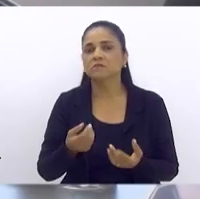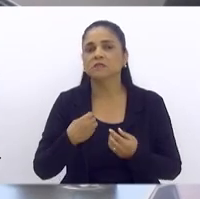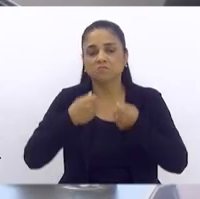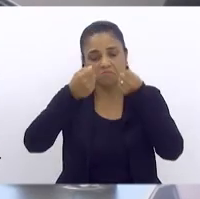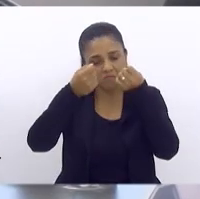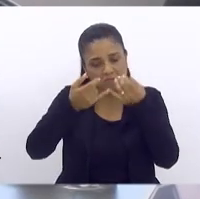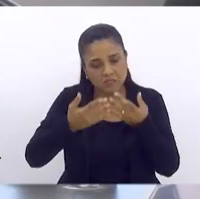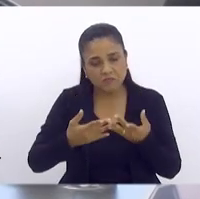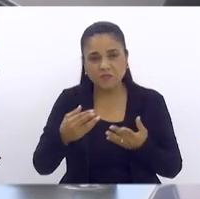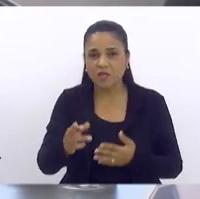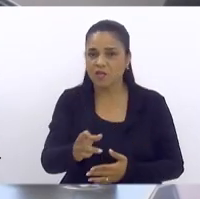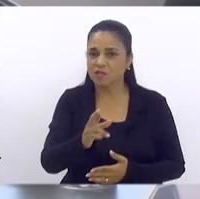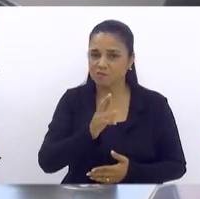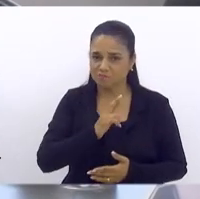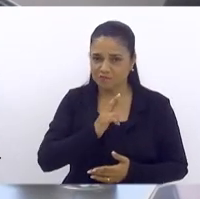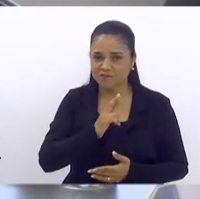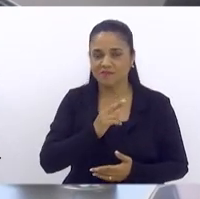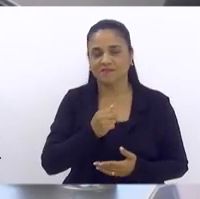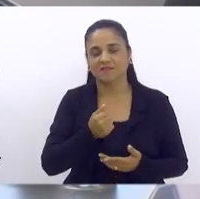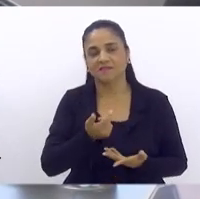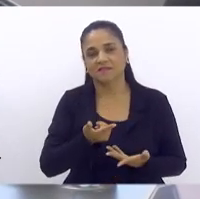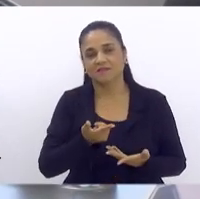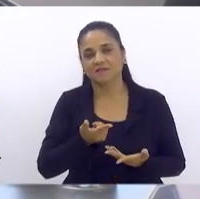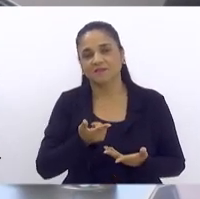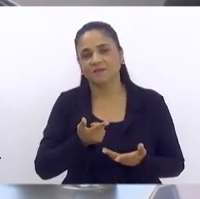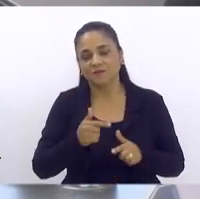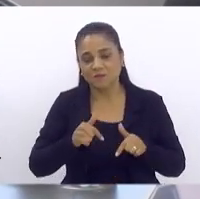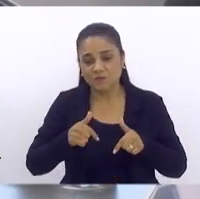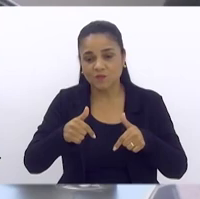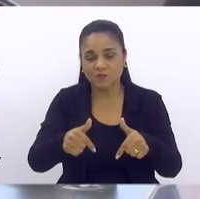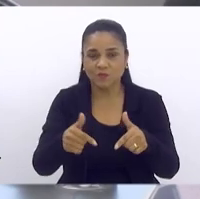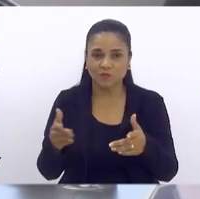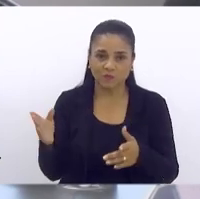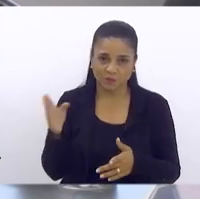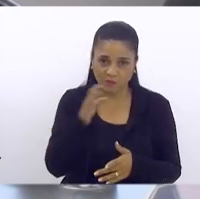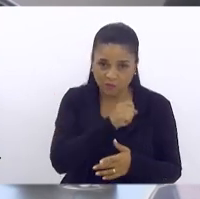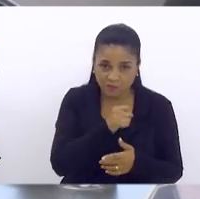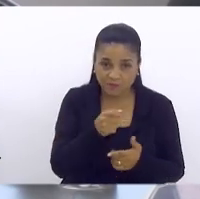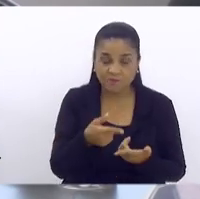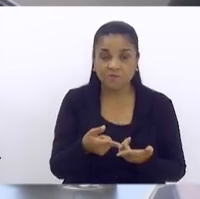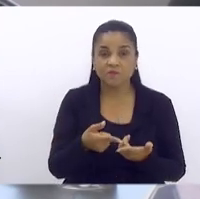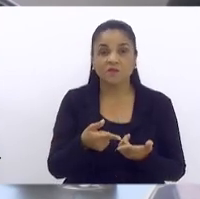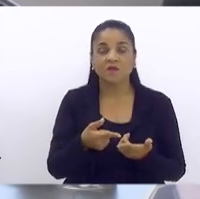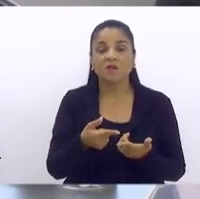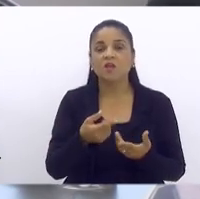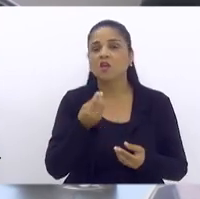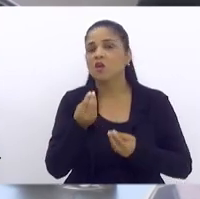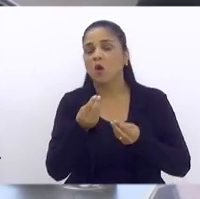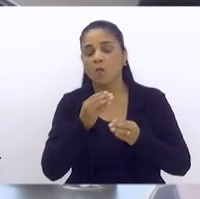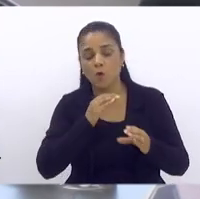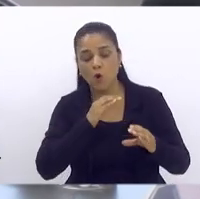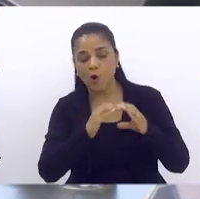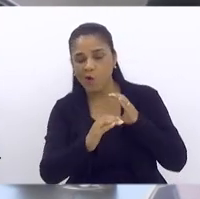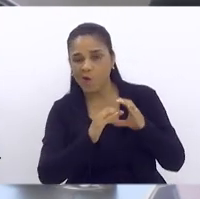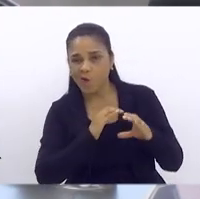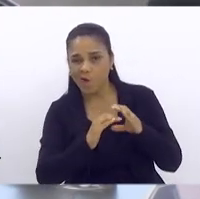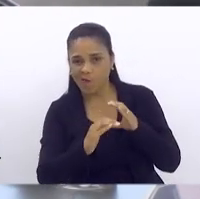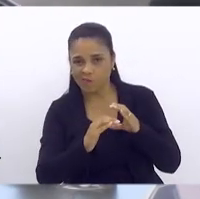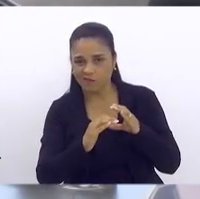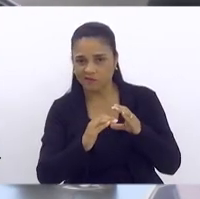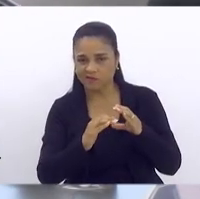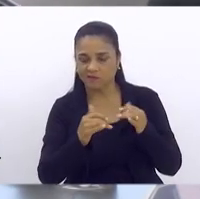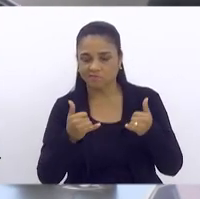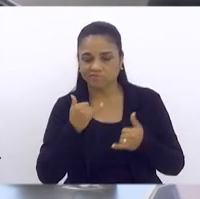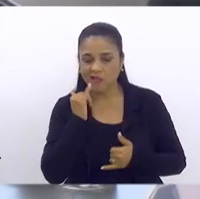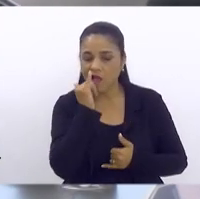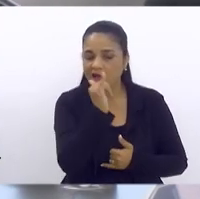dizer, responder o grau de efetividade e como é esse procedimento de comunicar a quem